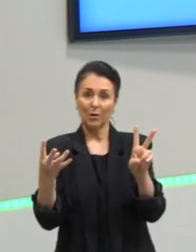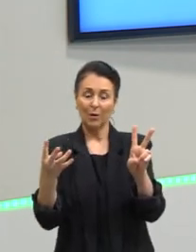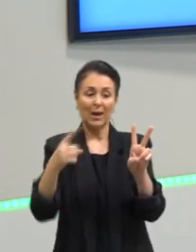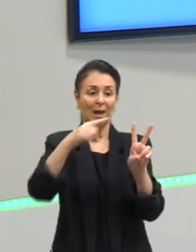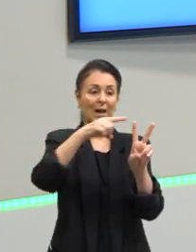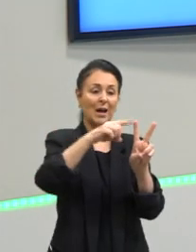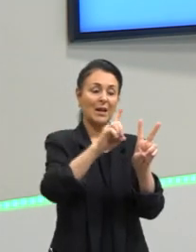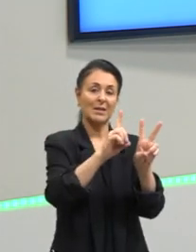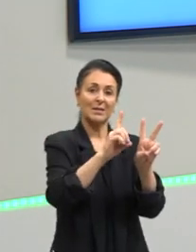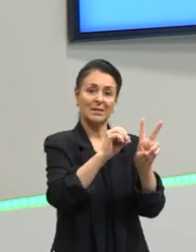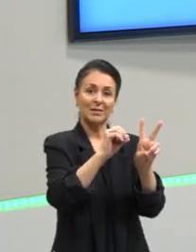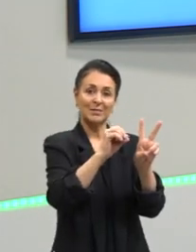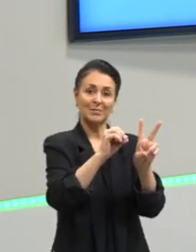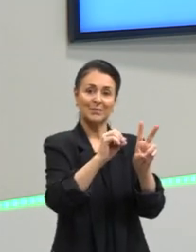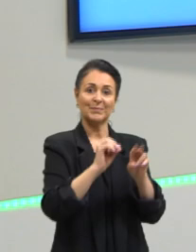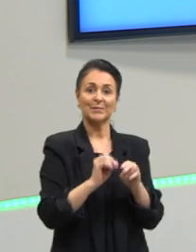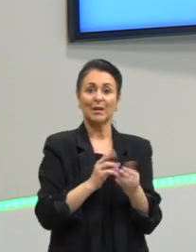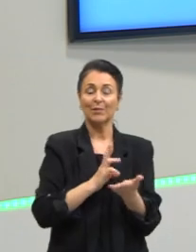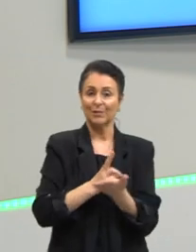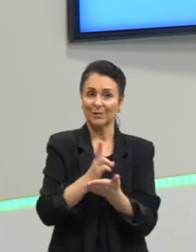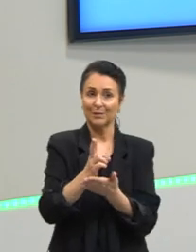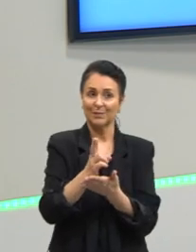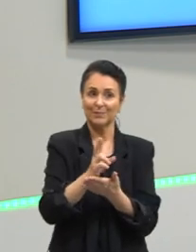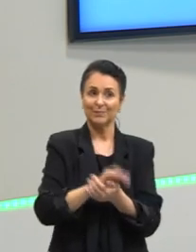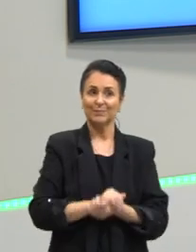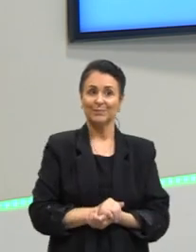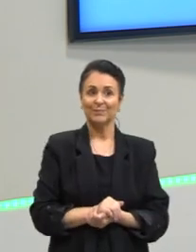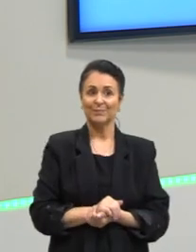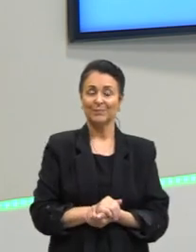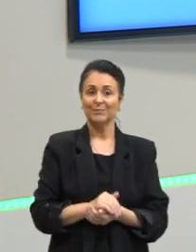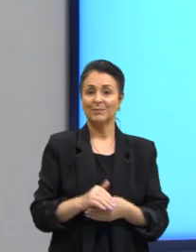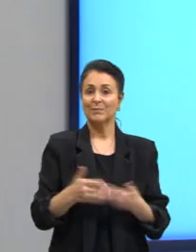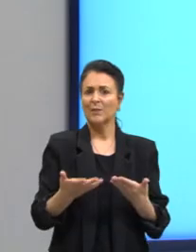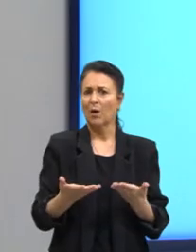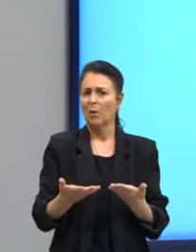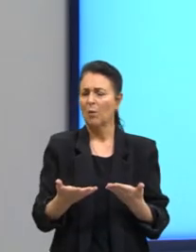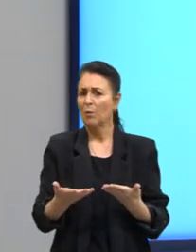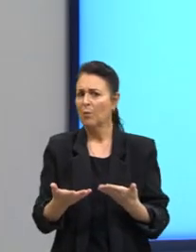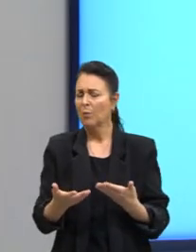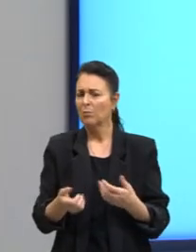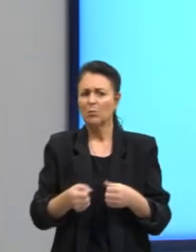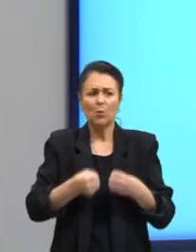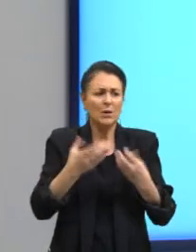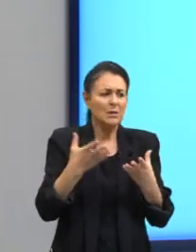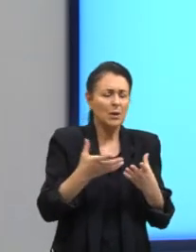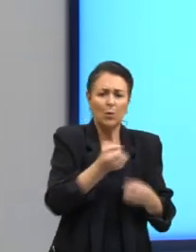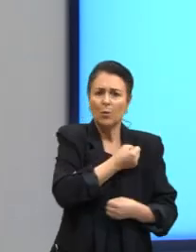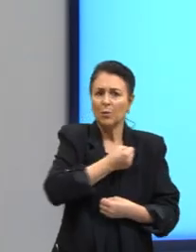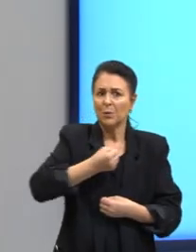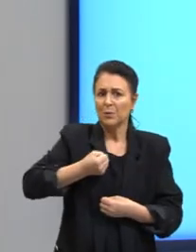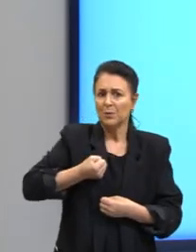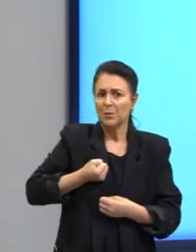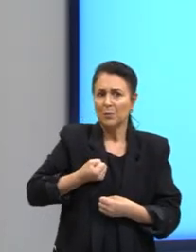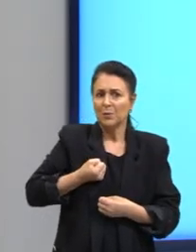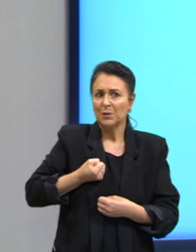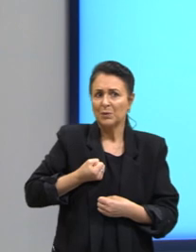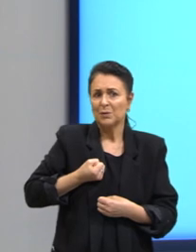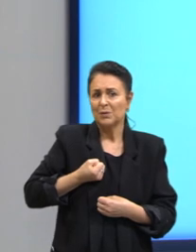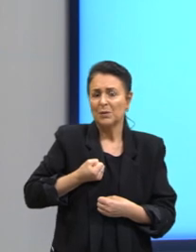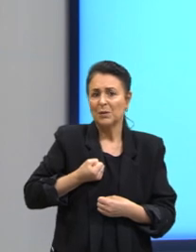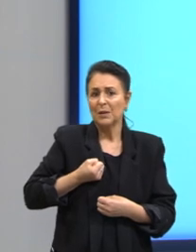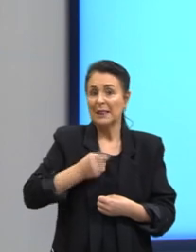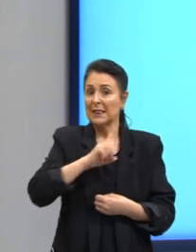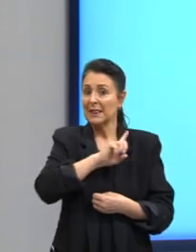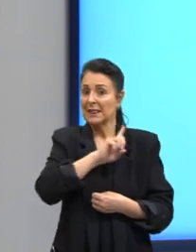de dessa e vamos dar então continuidade então aqui quais são Então os números Então quais são os